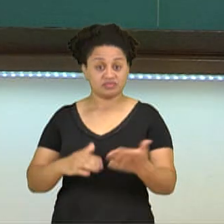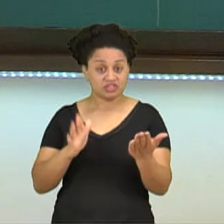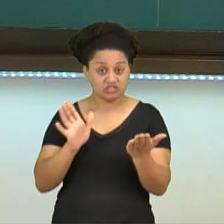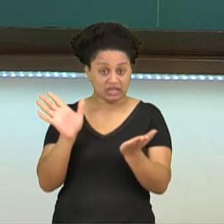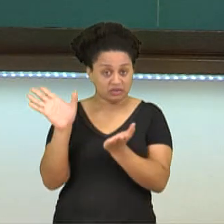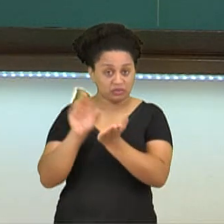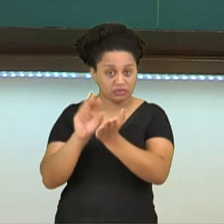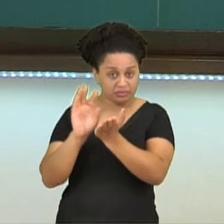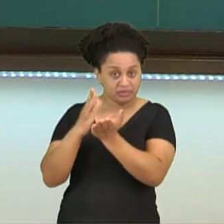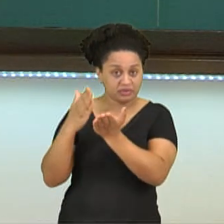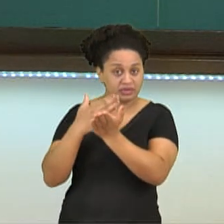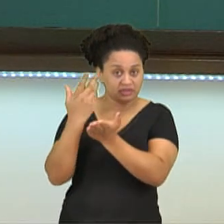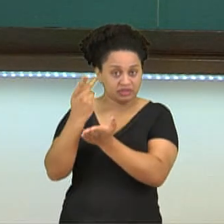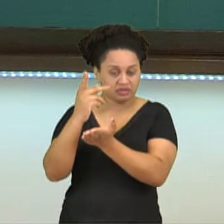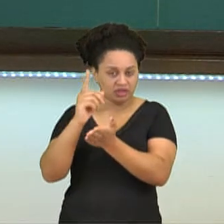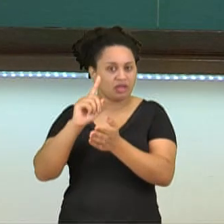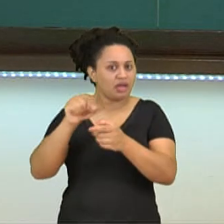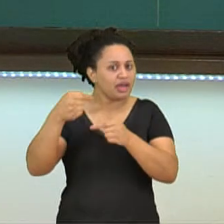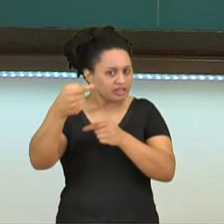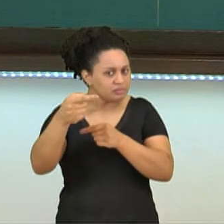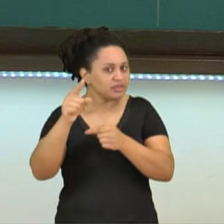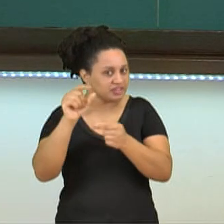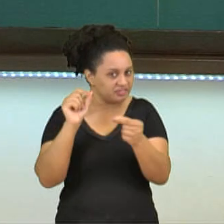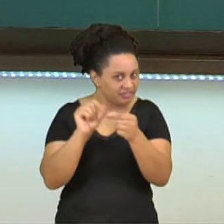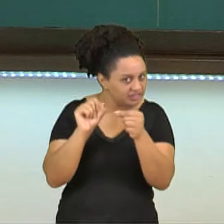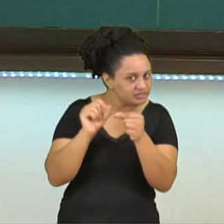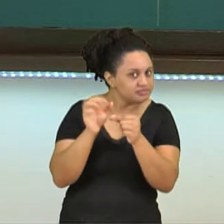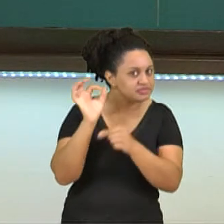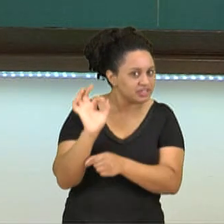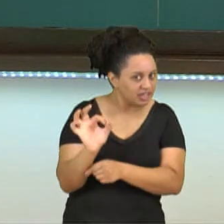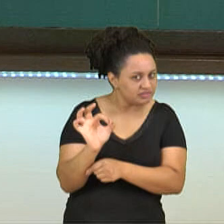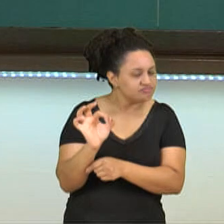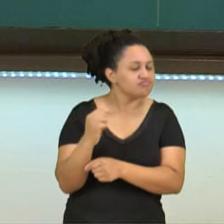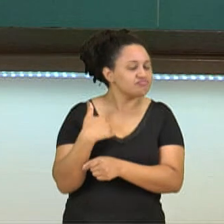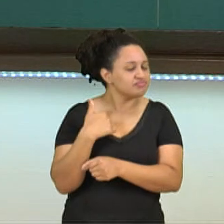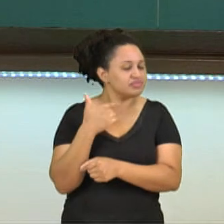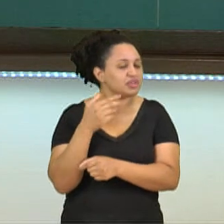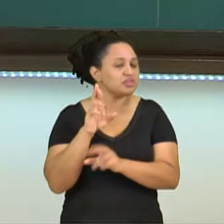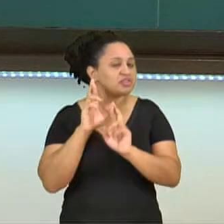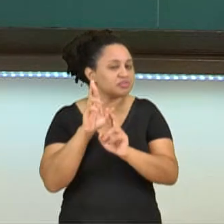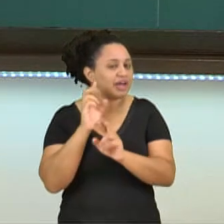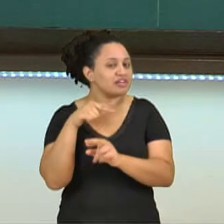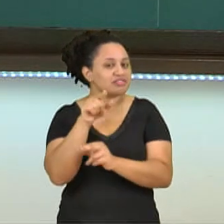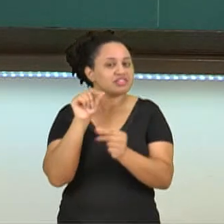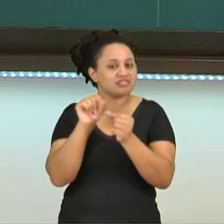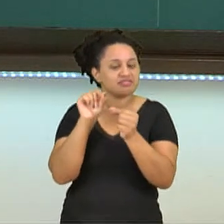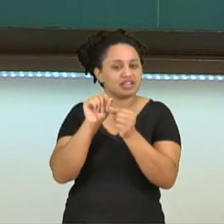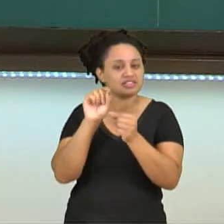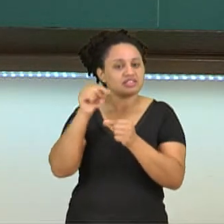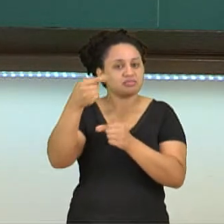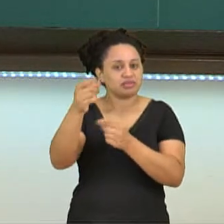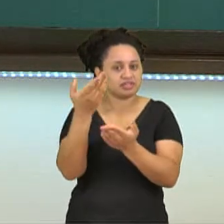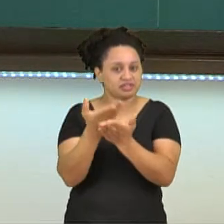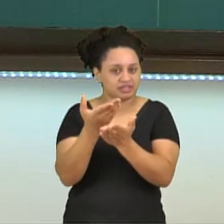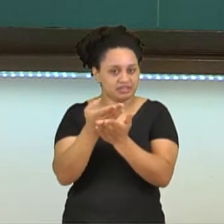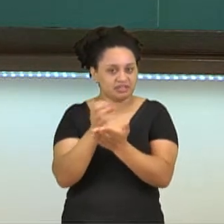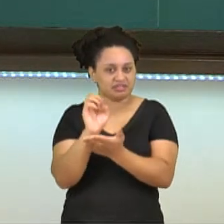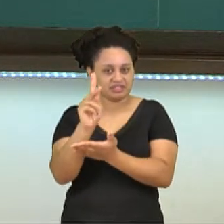Anotaram? E daí, vão realizar essa atividade? Estou contando com vocês. Vamos continuar com a aula?